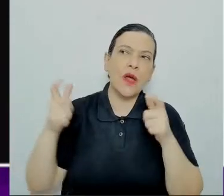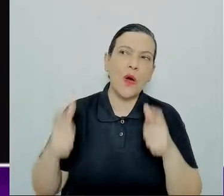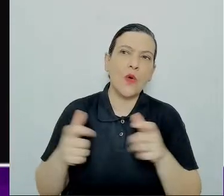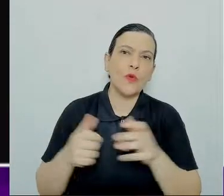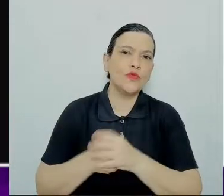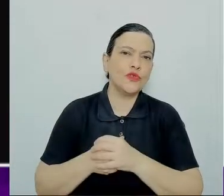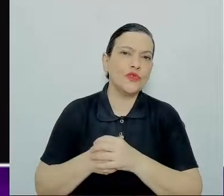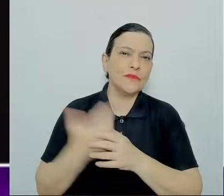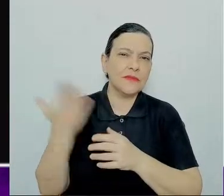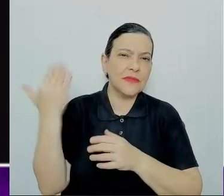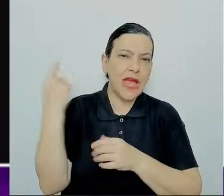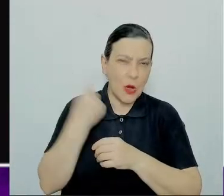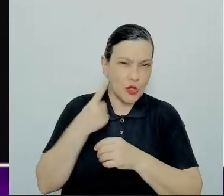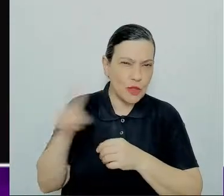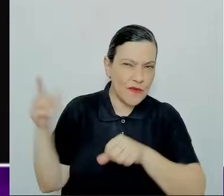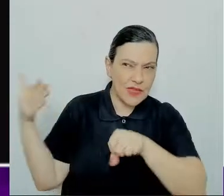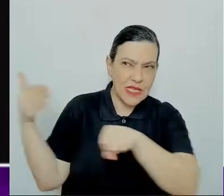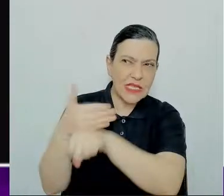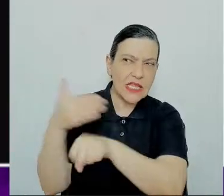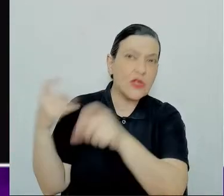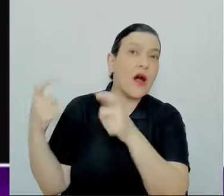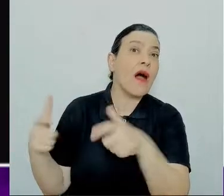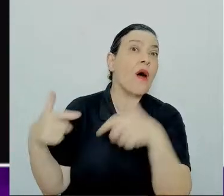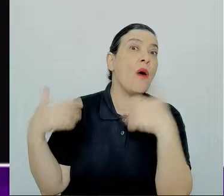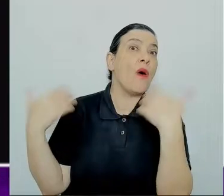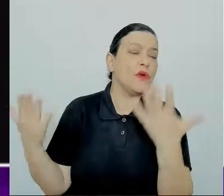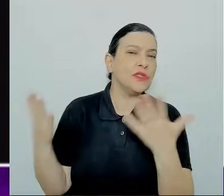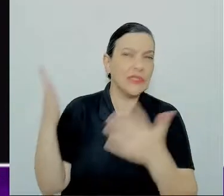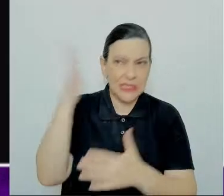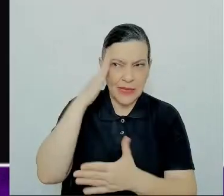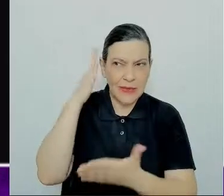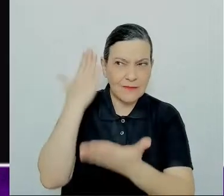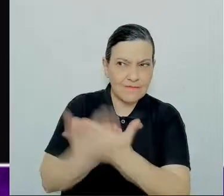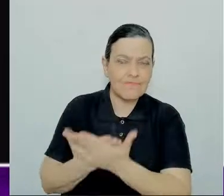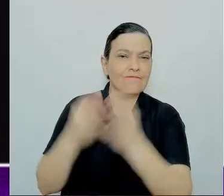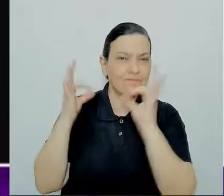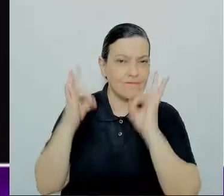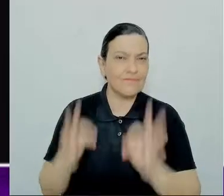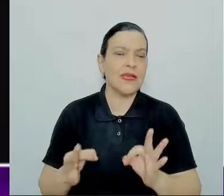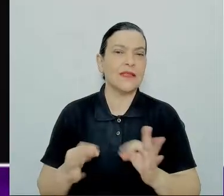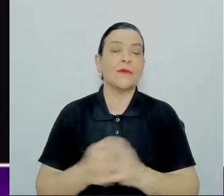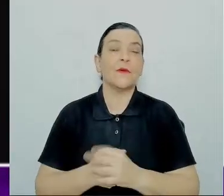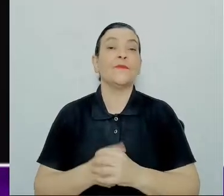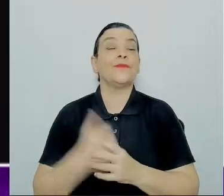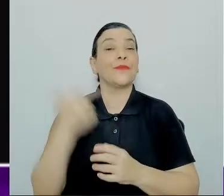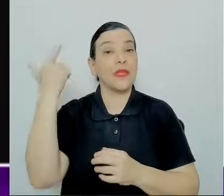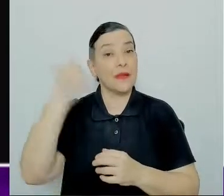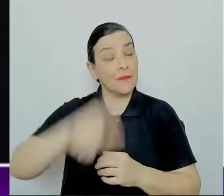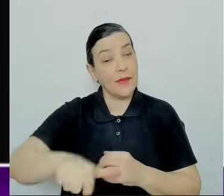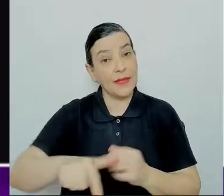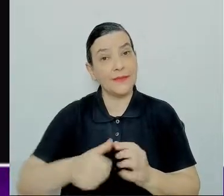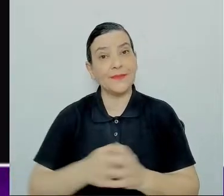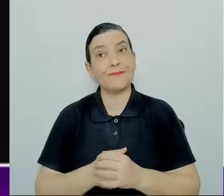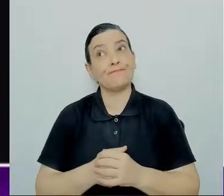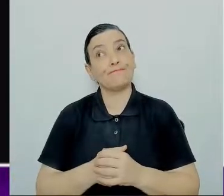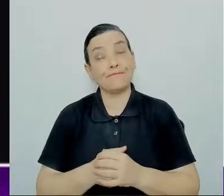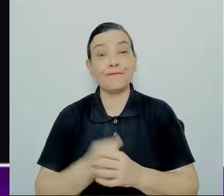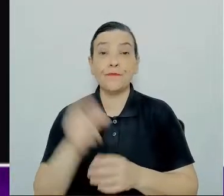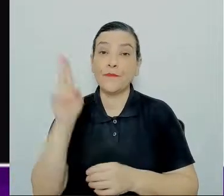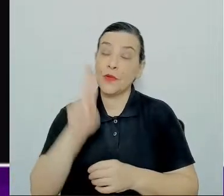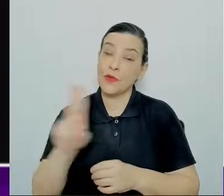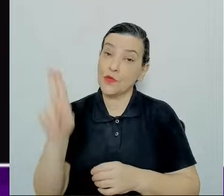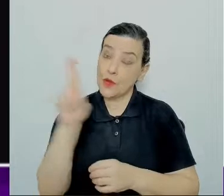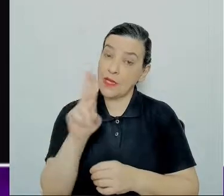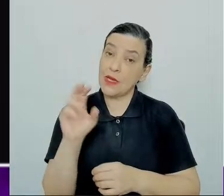vez que ele fez um acesso, para garantir que ele é ele mesmo. Outra coisa, digamos que o usuário está ok,